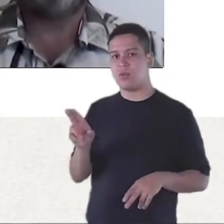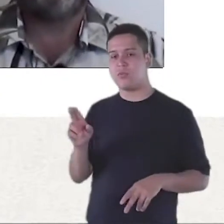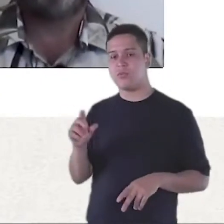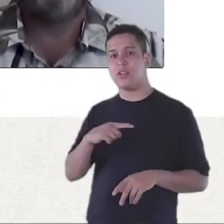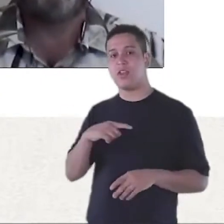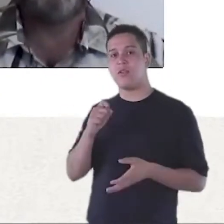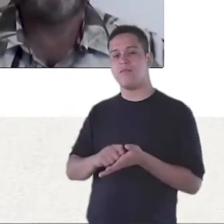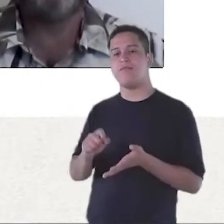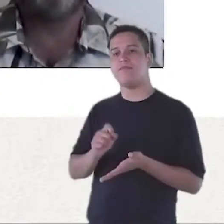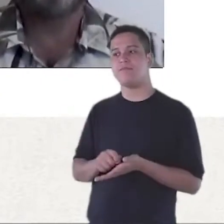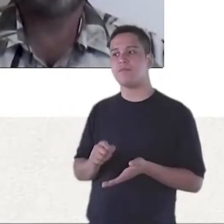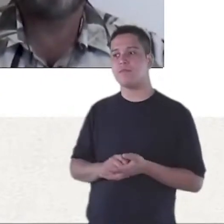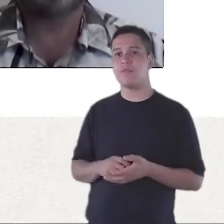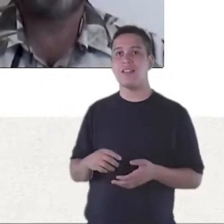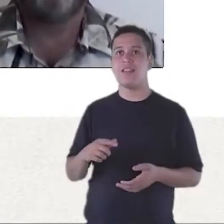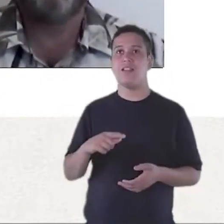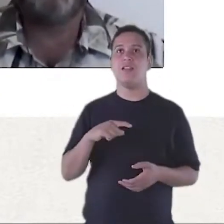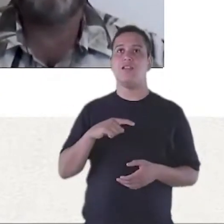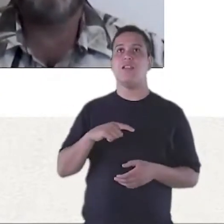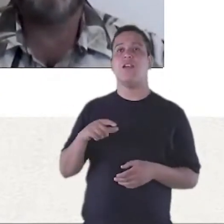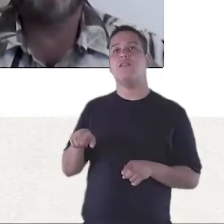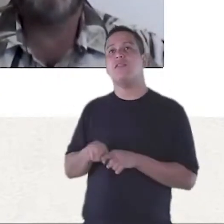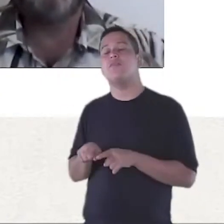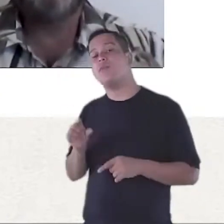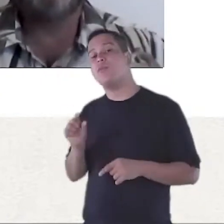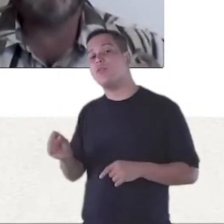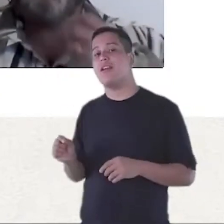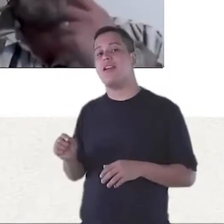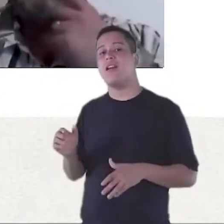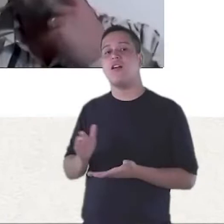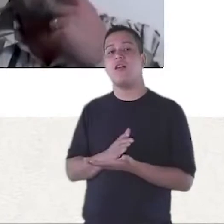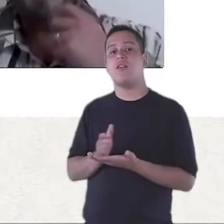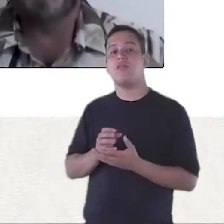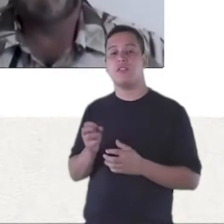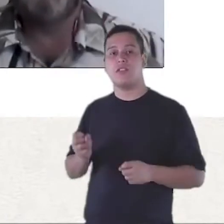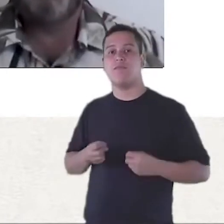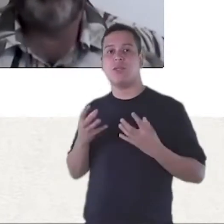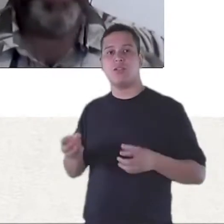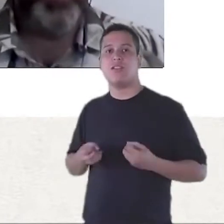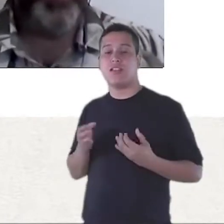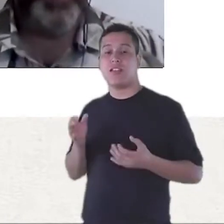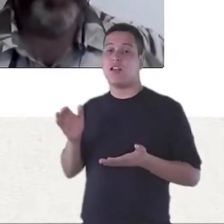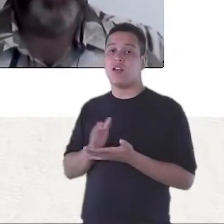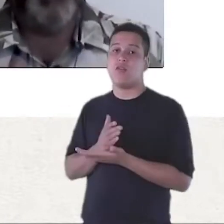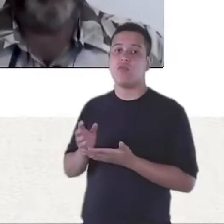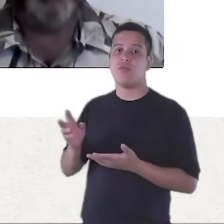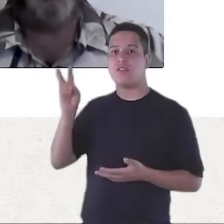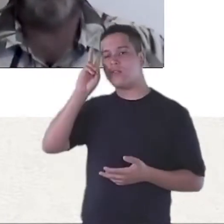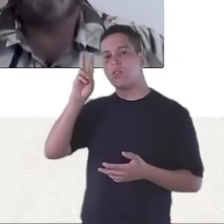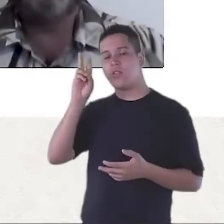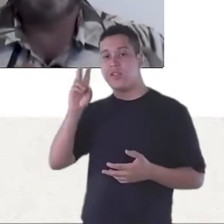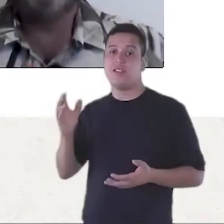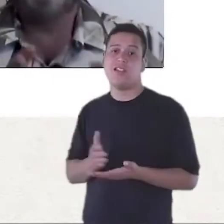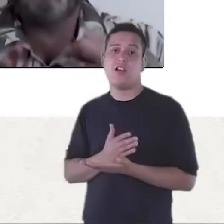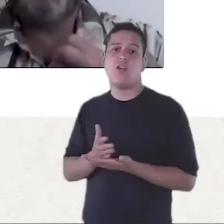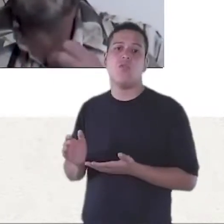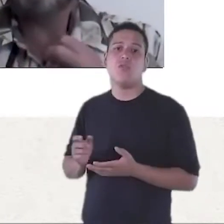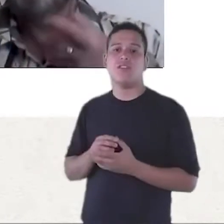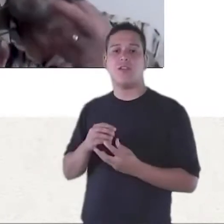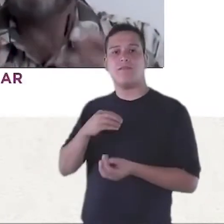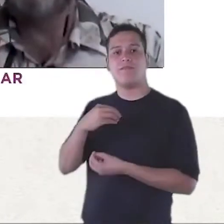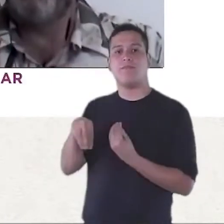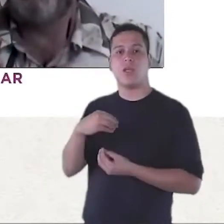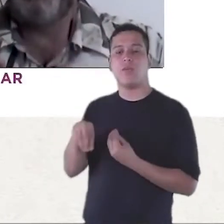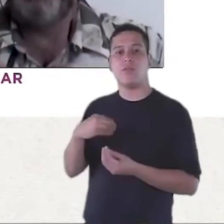E tem a poesia, tem as crônicas, e tem esse híbrido, que eu acho que o Coragem de Viver. Ele